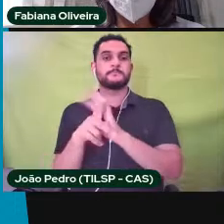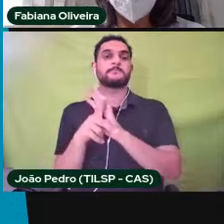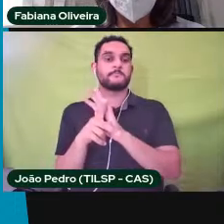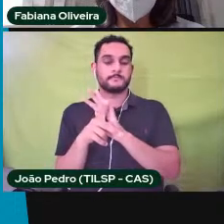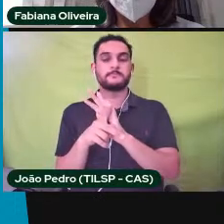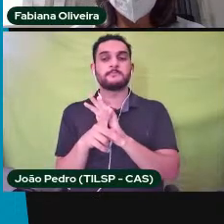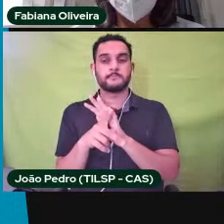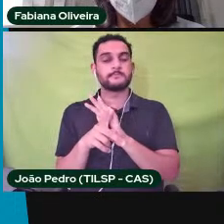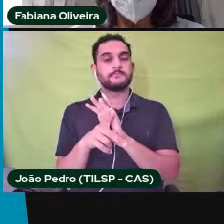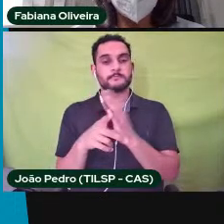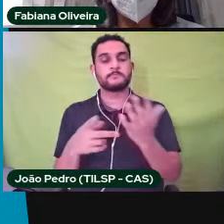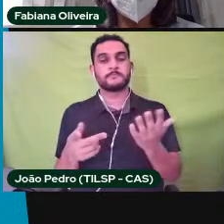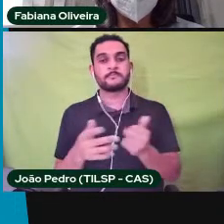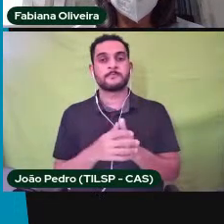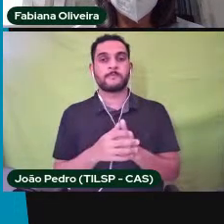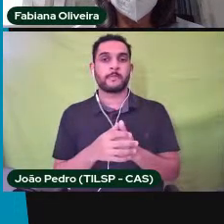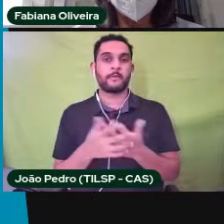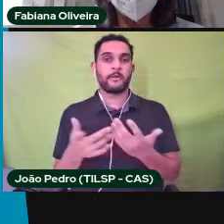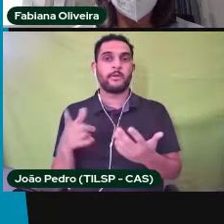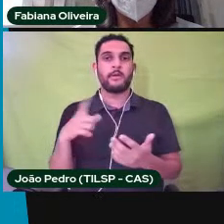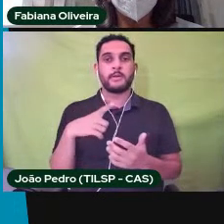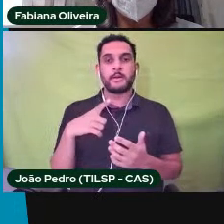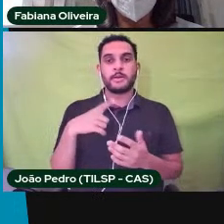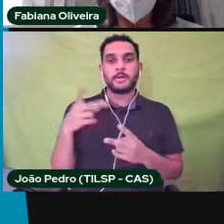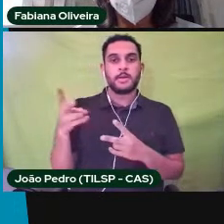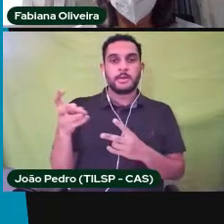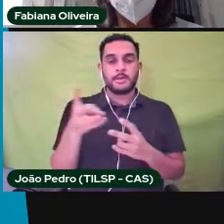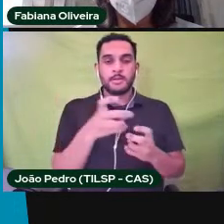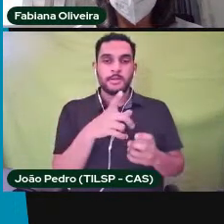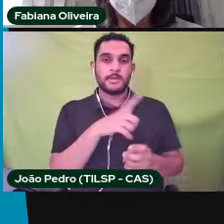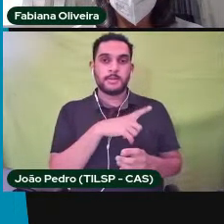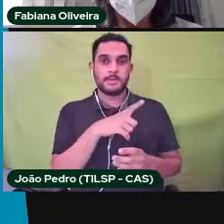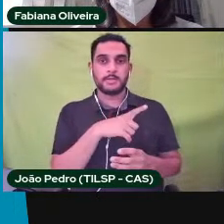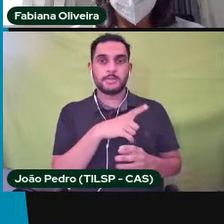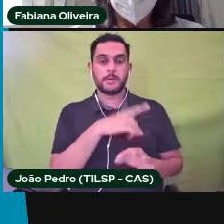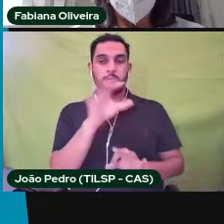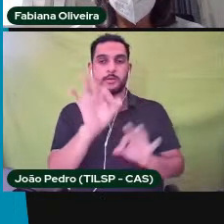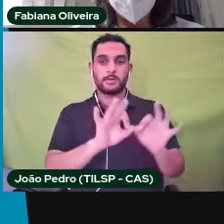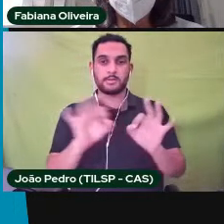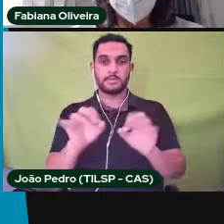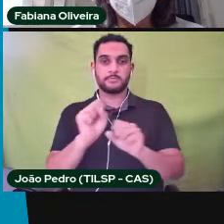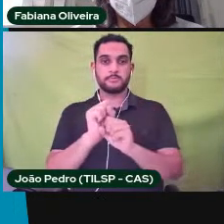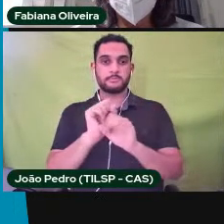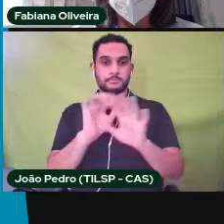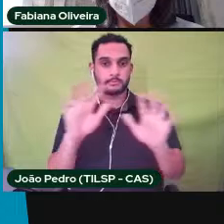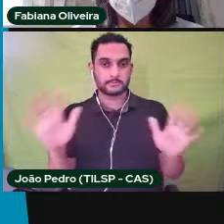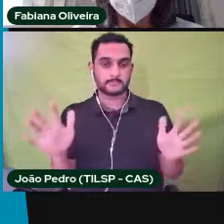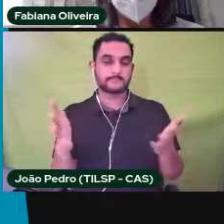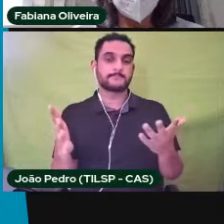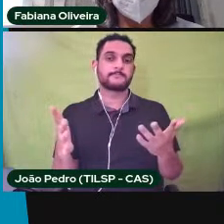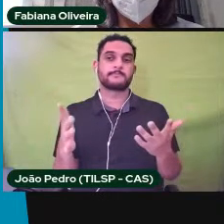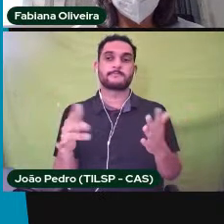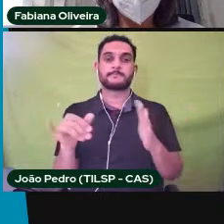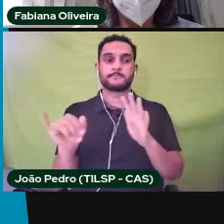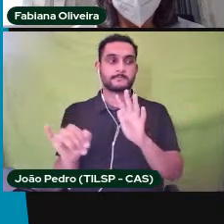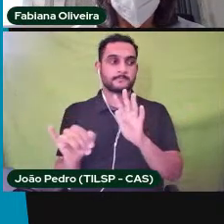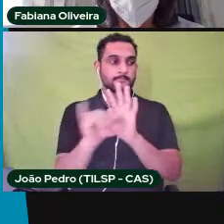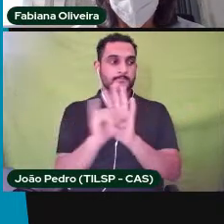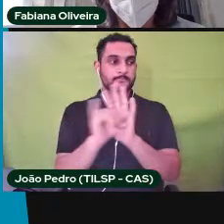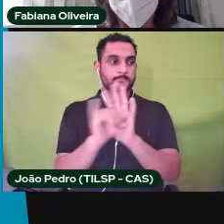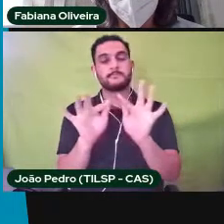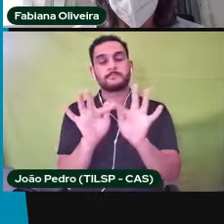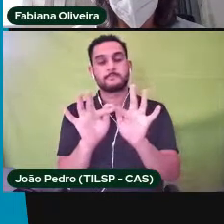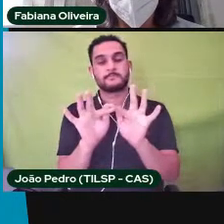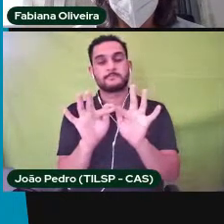Dificilmente você vê uma instituição com uma organização tão evidente, com uma identidade que é muito simples